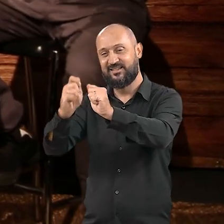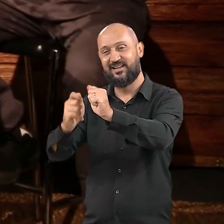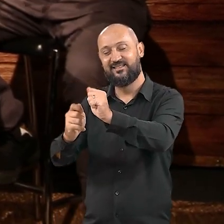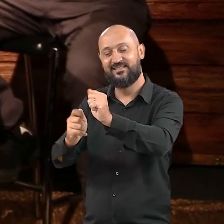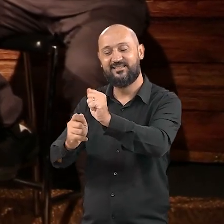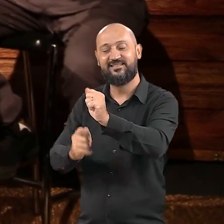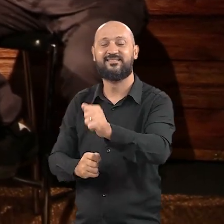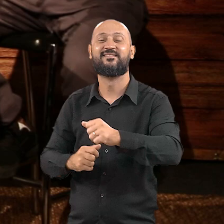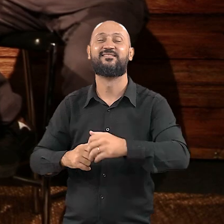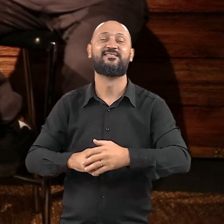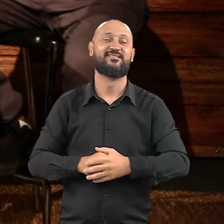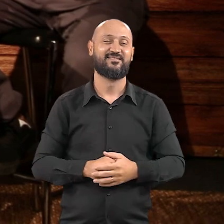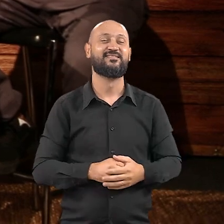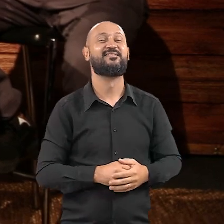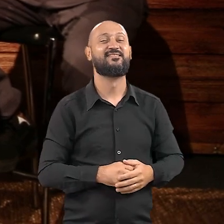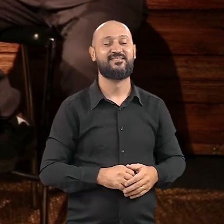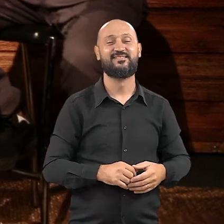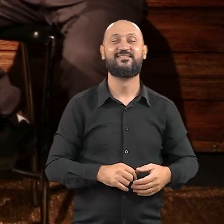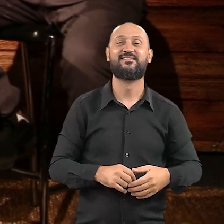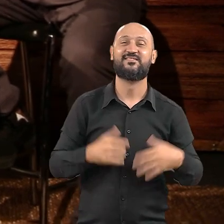e o artesanato,